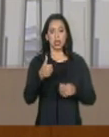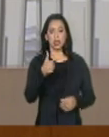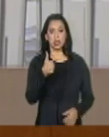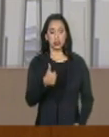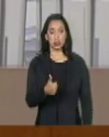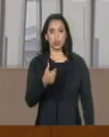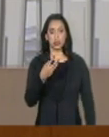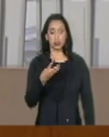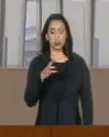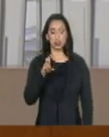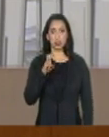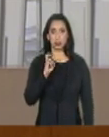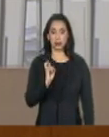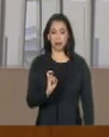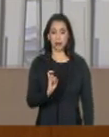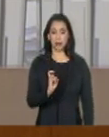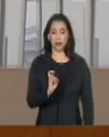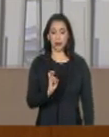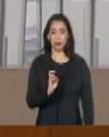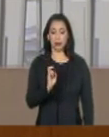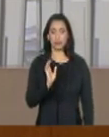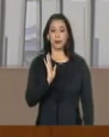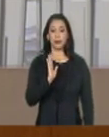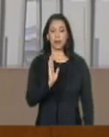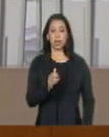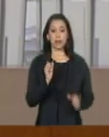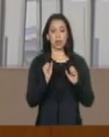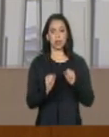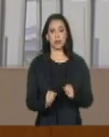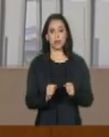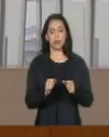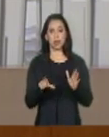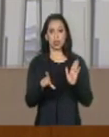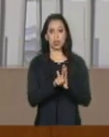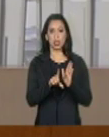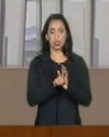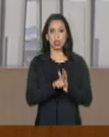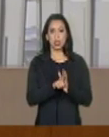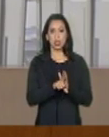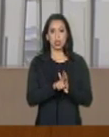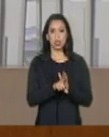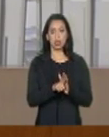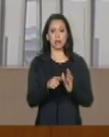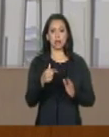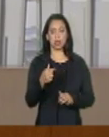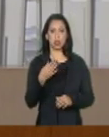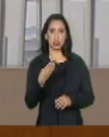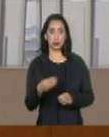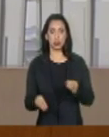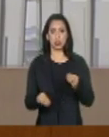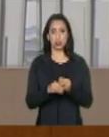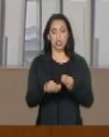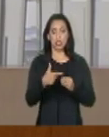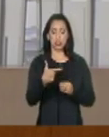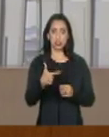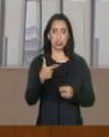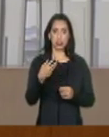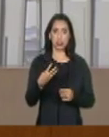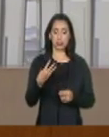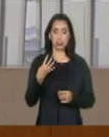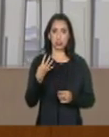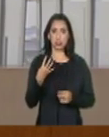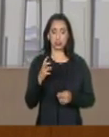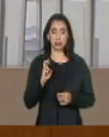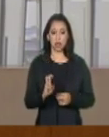135, já podendo falar a lei complementar 64 com as alterações da lei complementar 135, o que que a